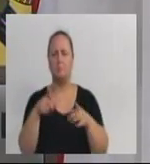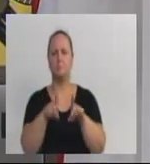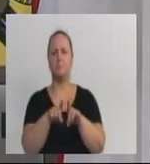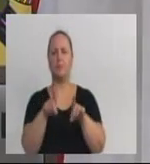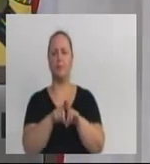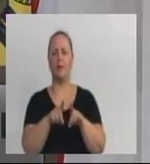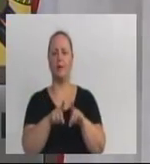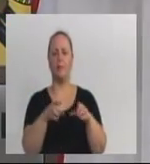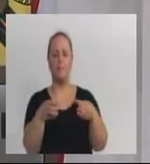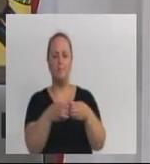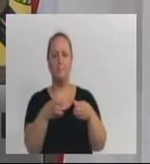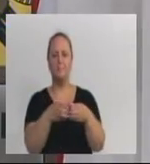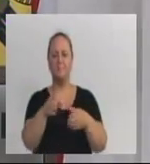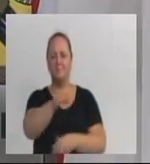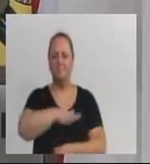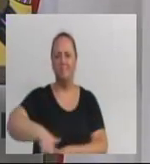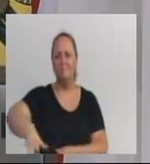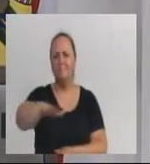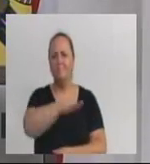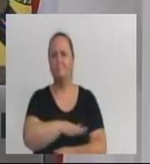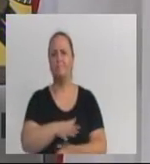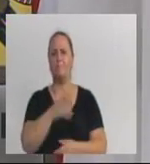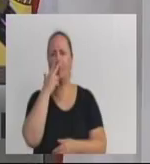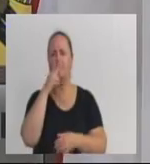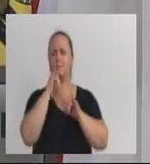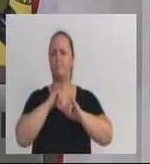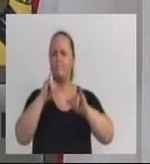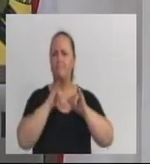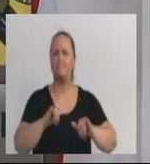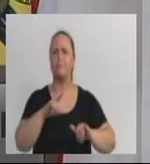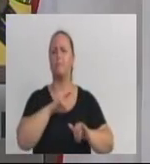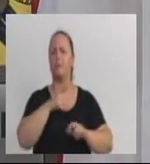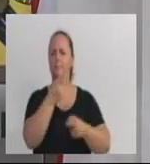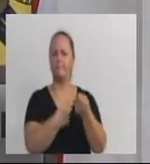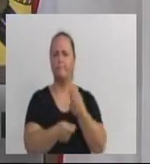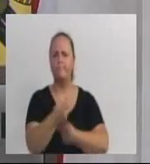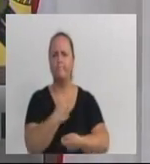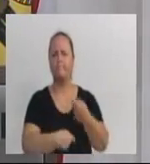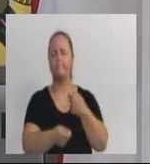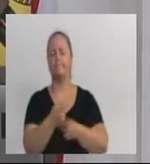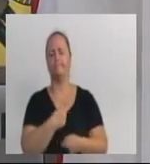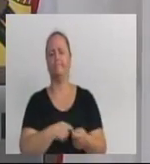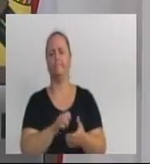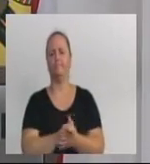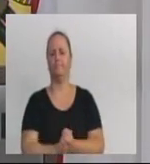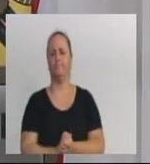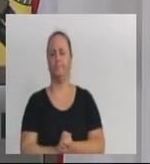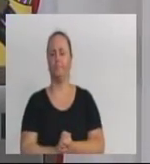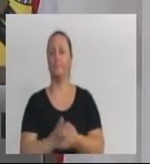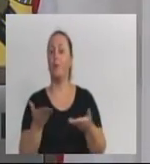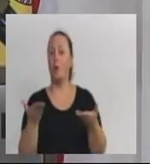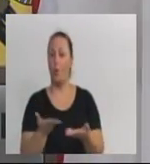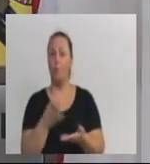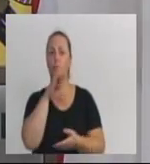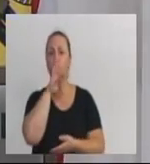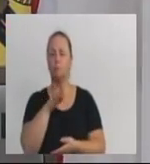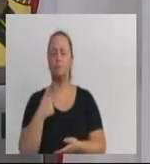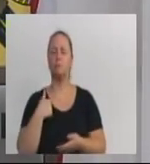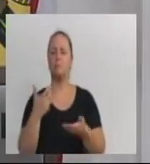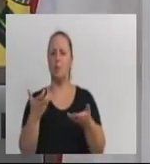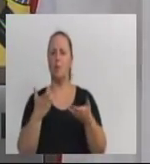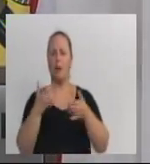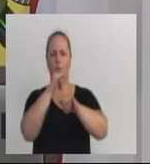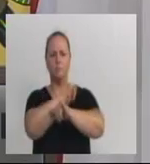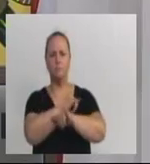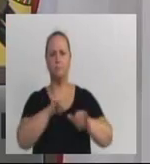financeiras, de crise, senhores, quero, na tarde de hoje, dizer que esta crise em Blumenau,